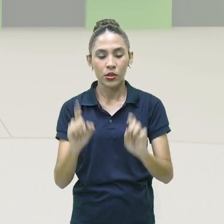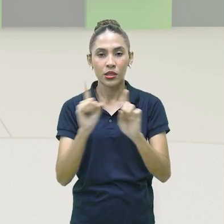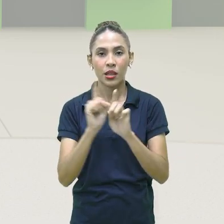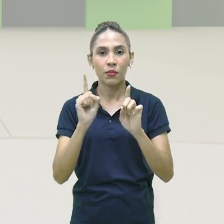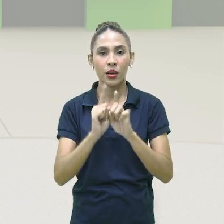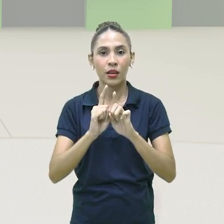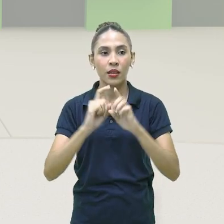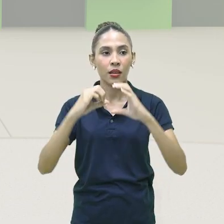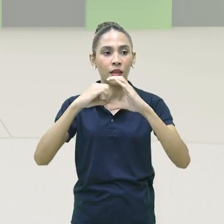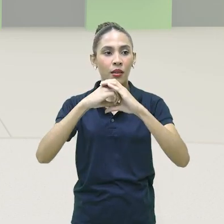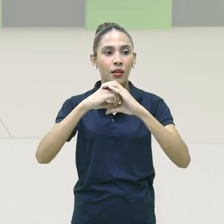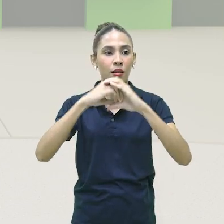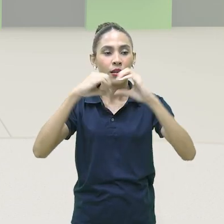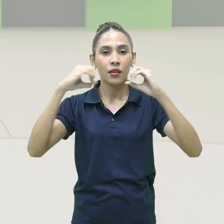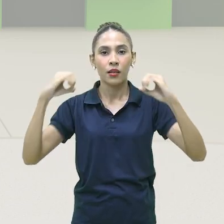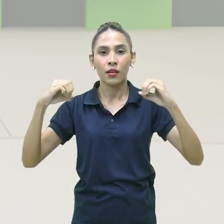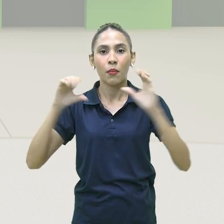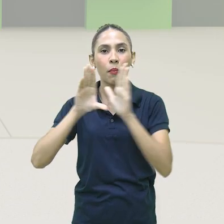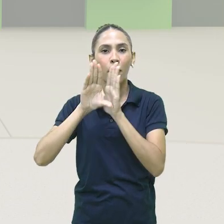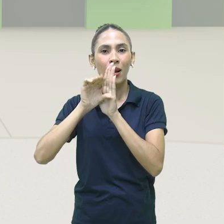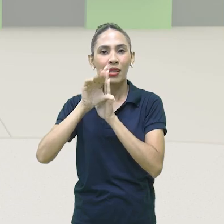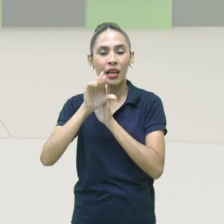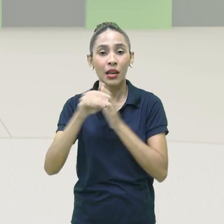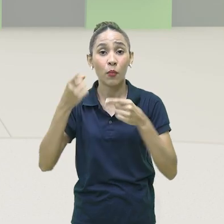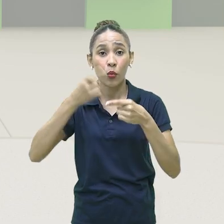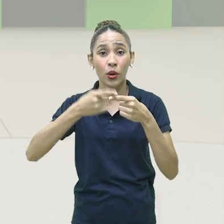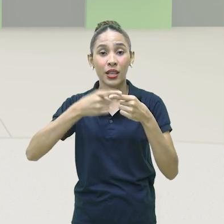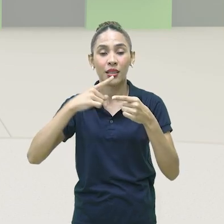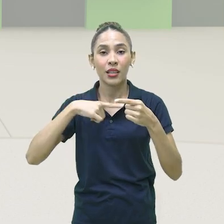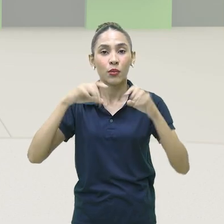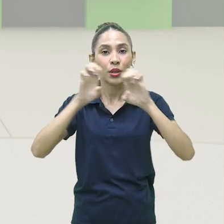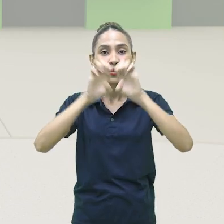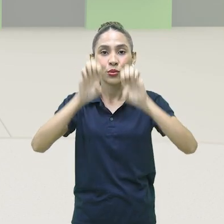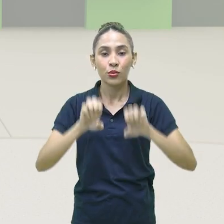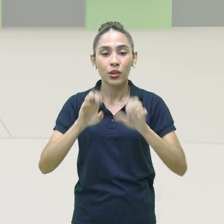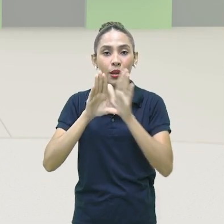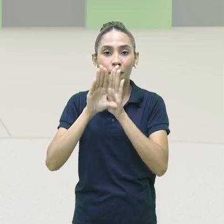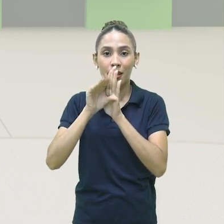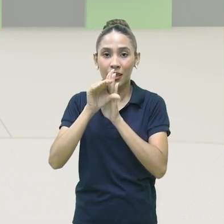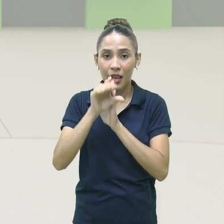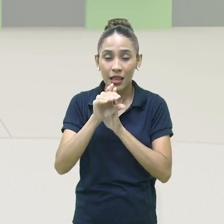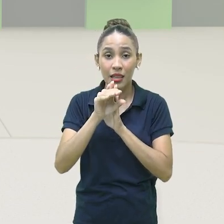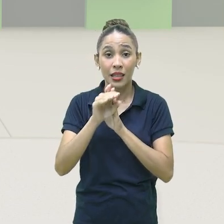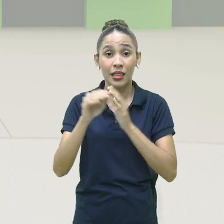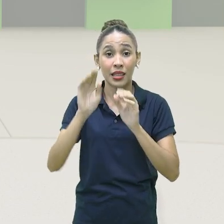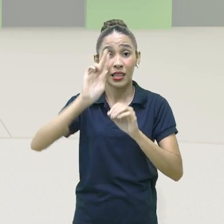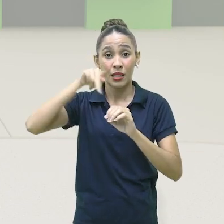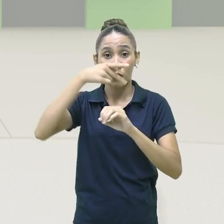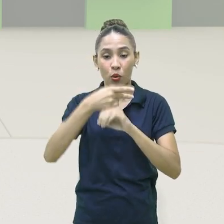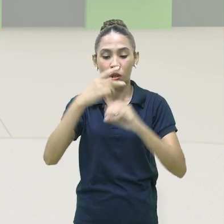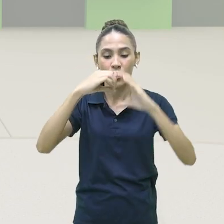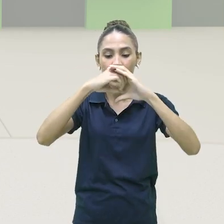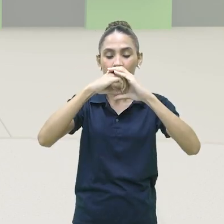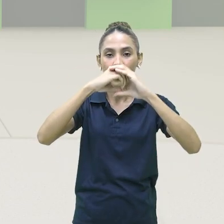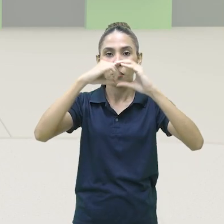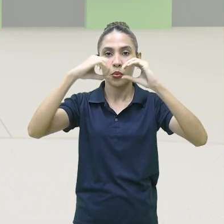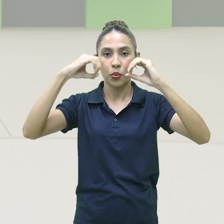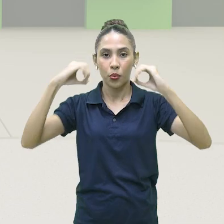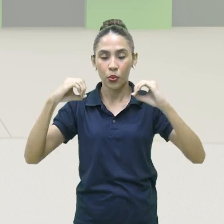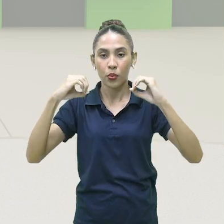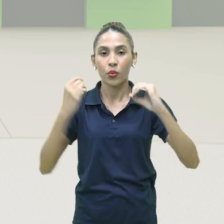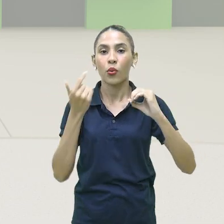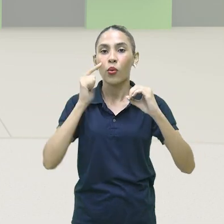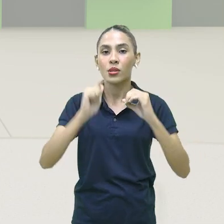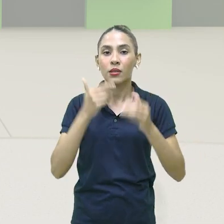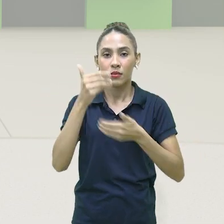se fosse uma bactéria, porque tem uma estrutura de bactéria, e a partir da célula-mãe, nós temos o